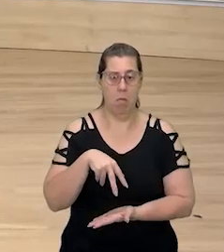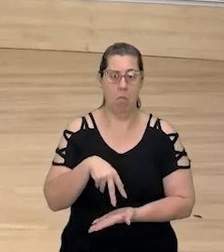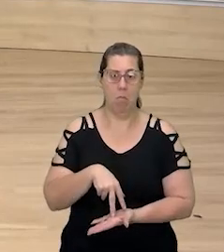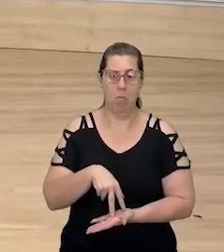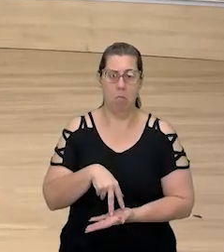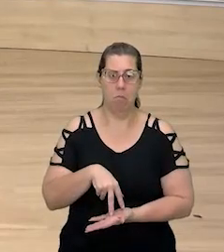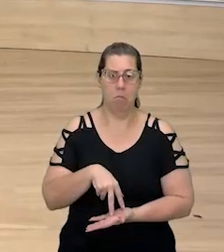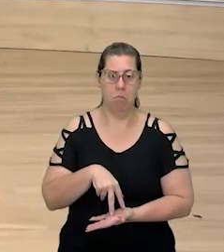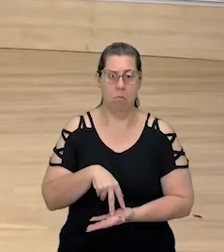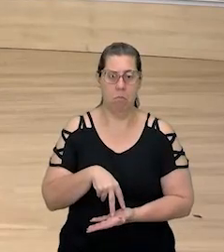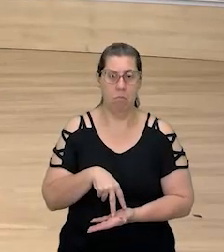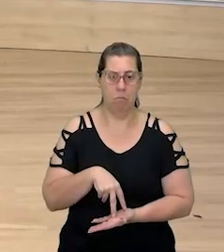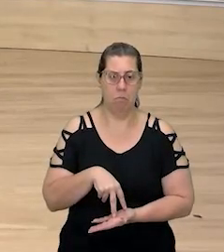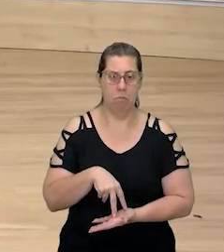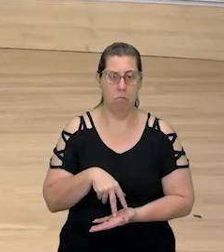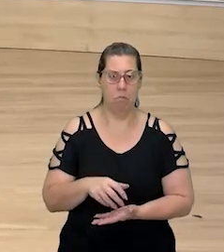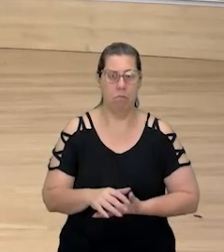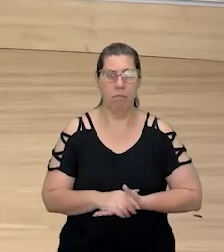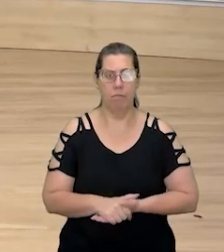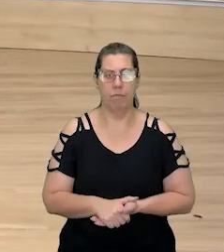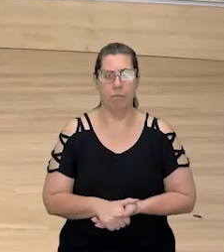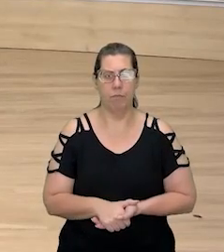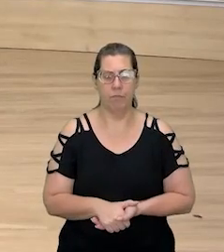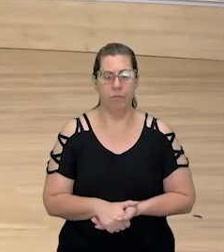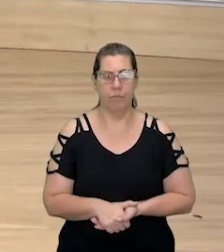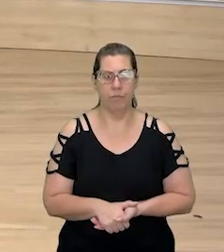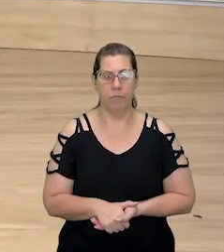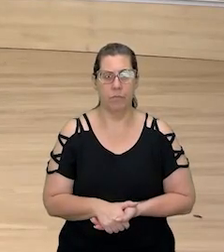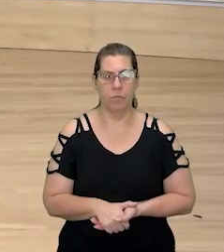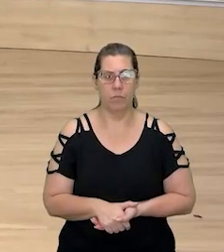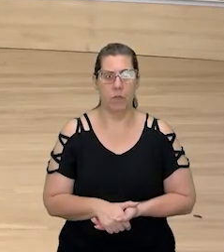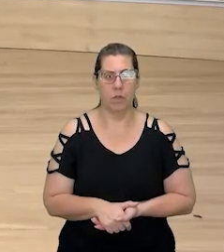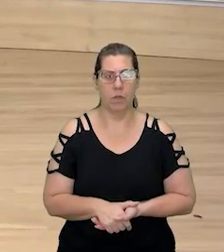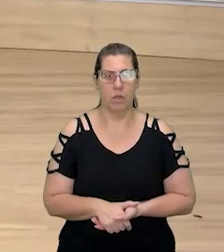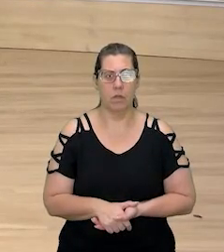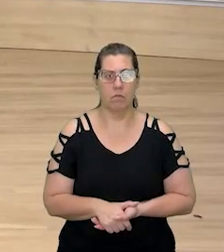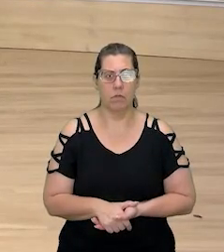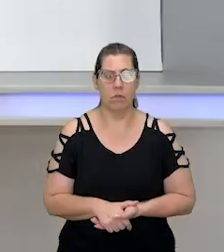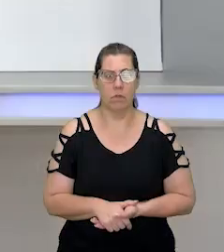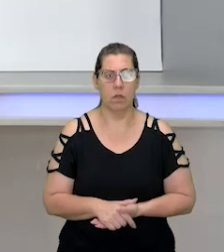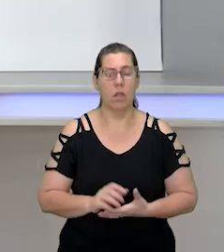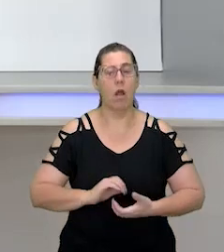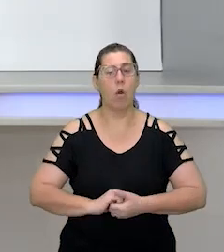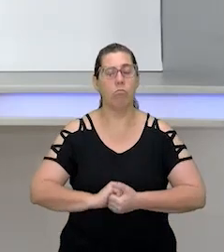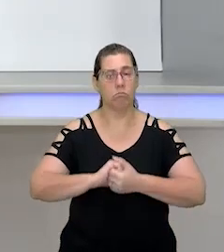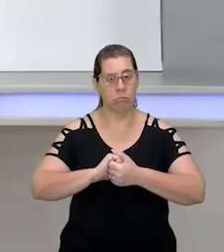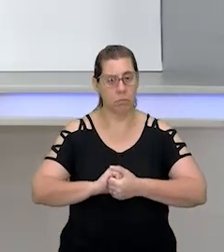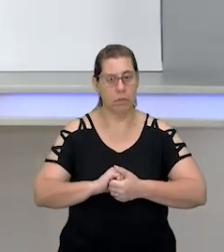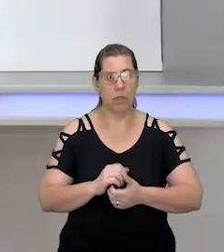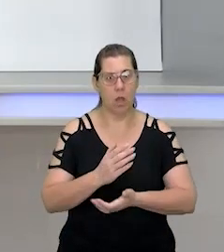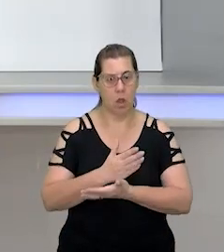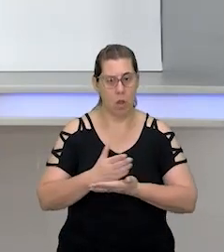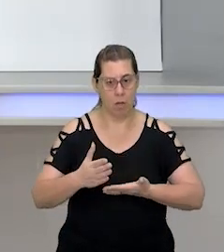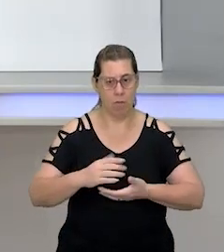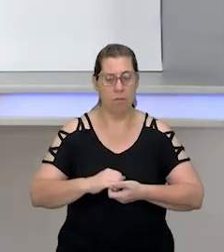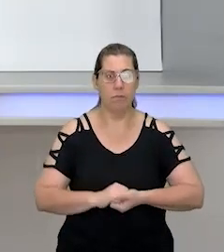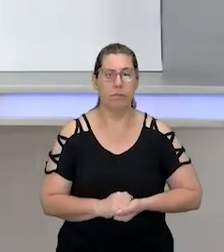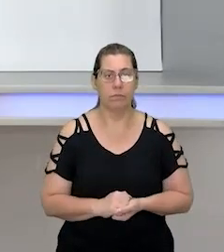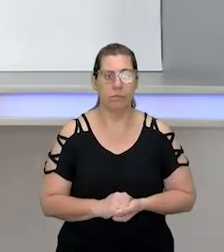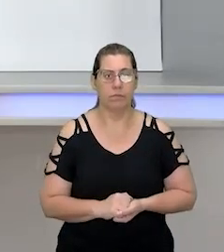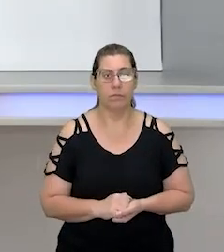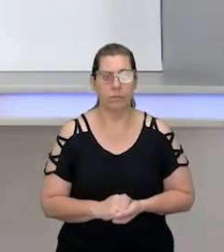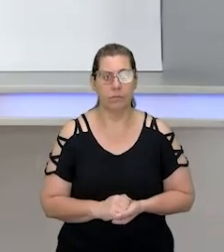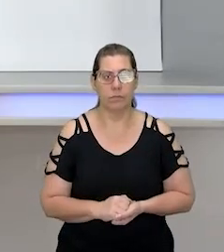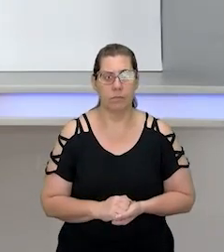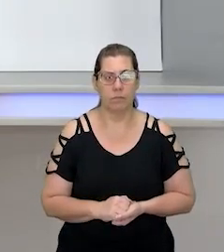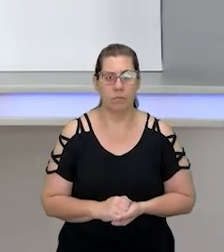pouquinho para trás. Eu nem tô na cena, gente. Ó. Aí, tô aqui, faço o cumprimento. Né? Começou o meu catar, tá? Esse catar é da